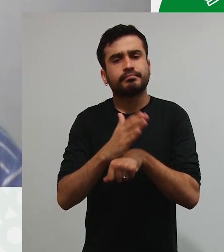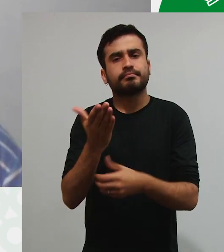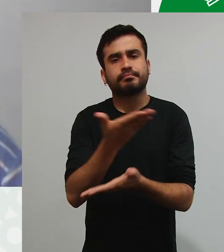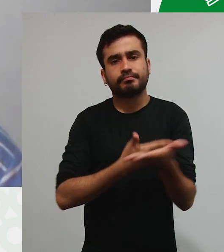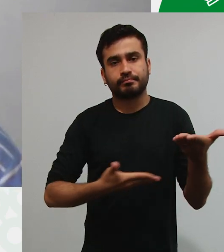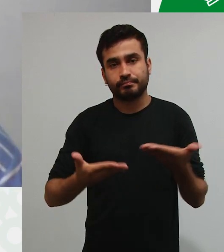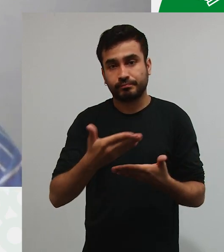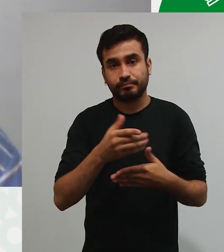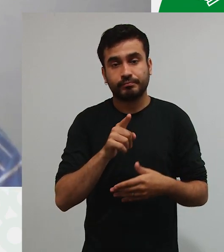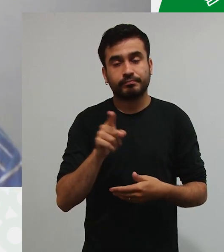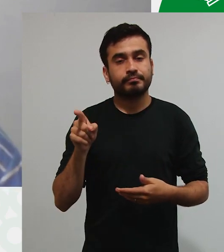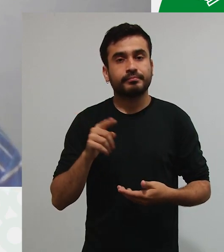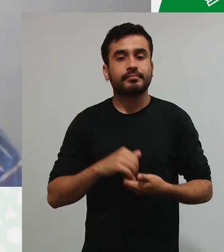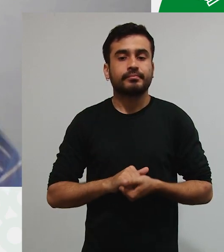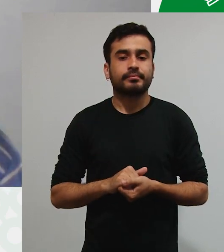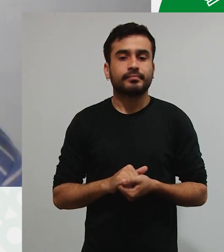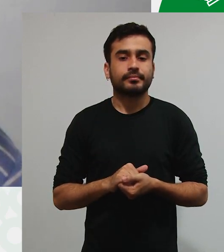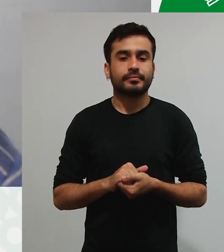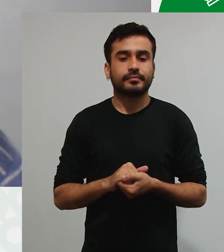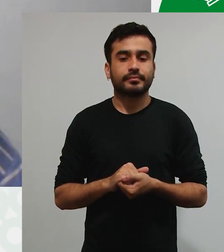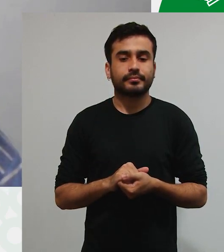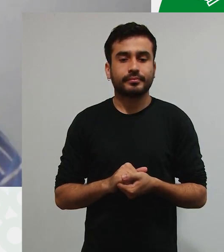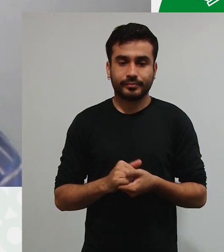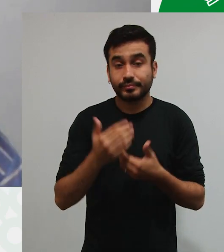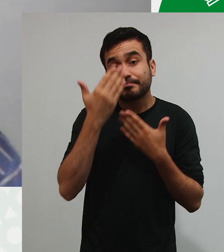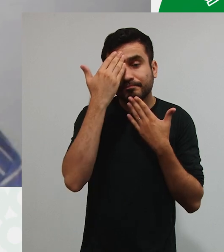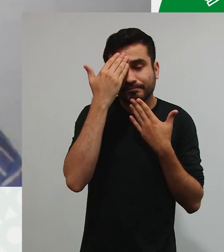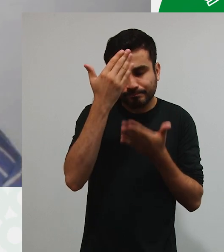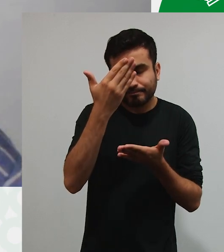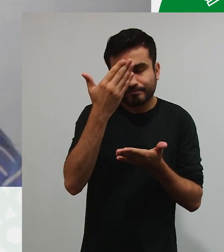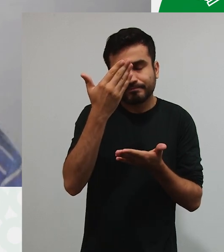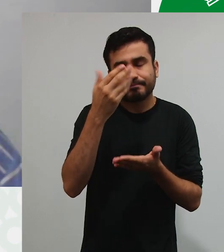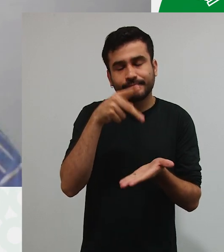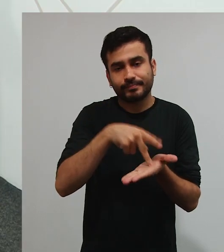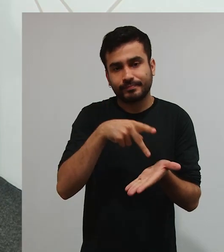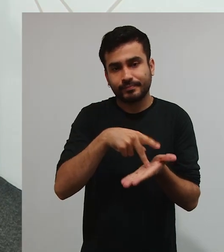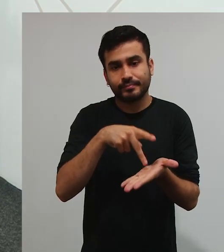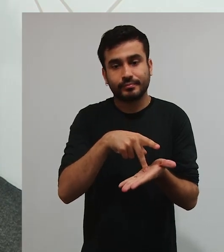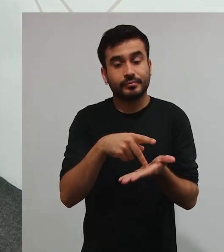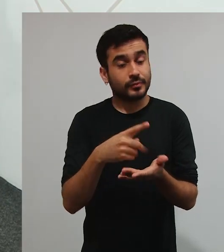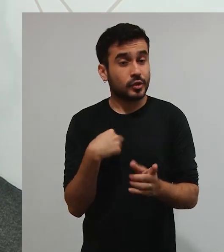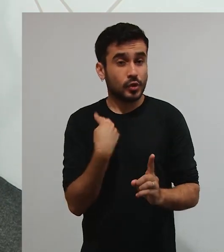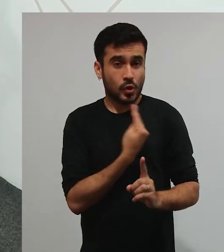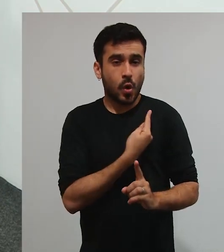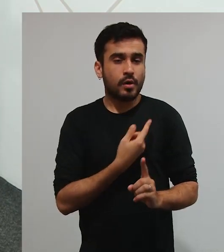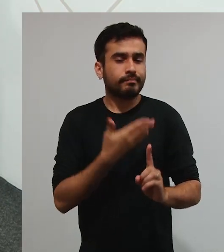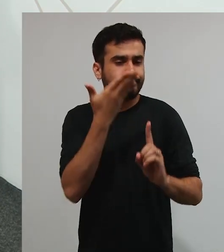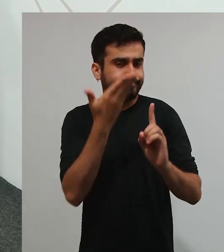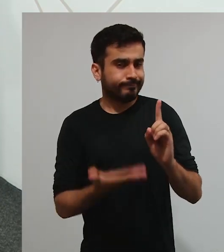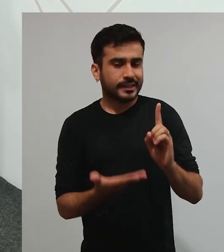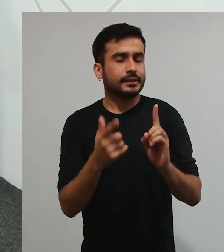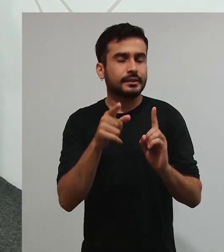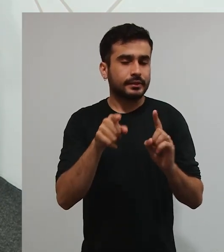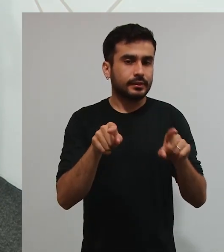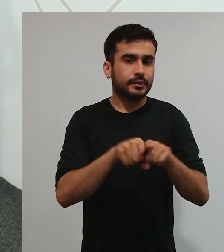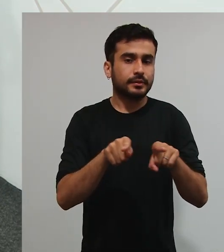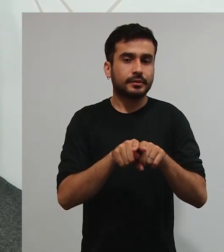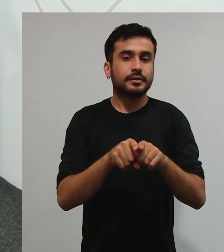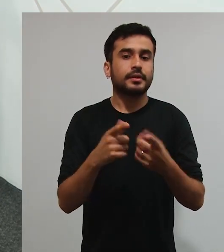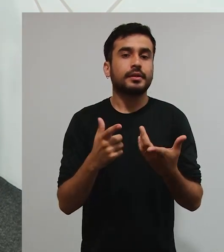desse momento tão importante, dessa atividade tão importante. A honra é toda nossa, minha